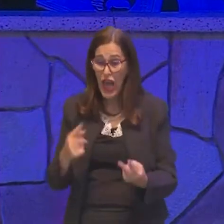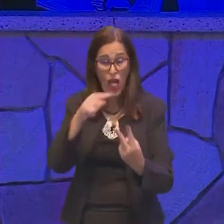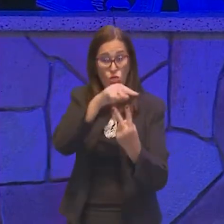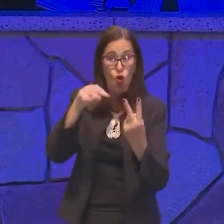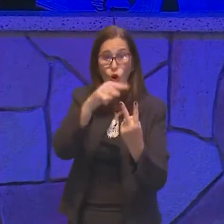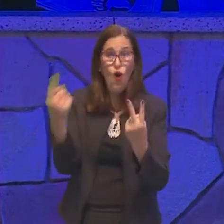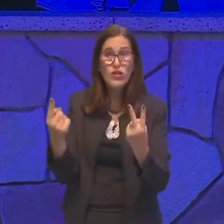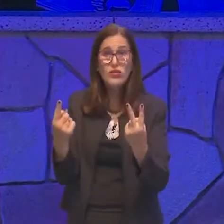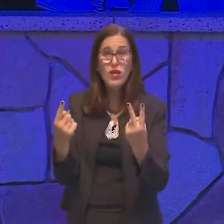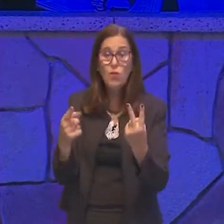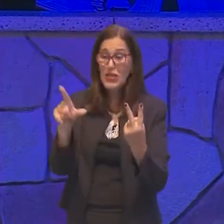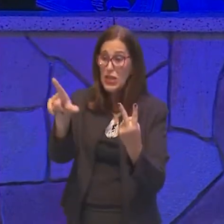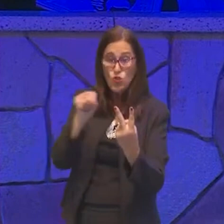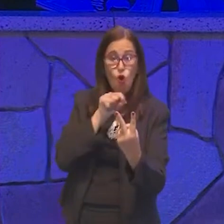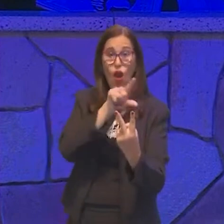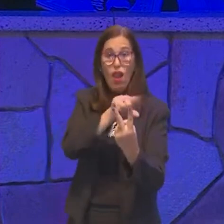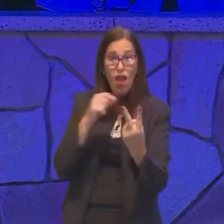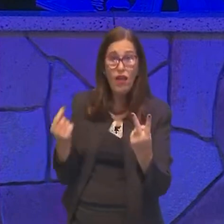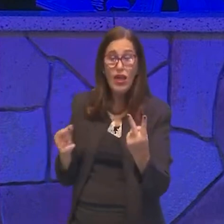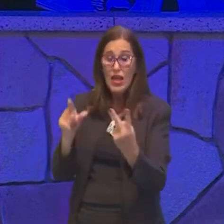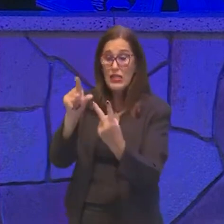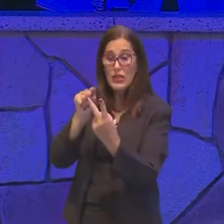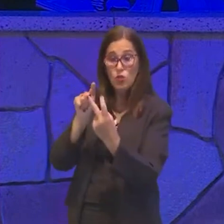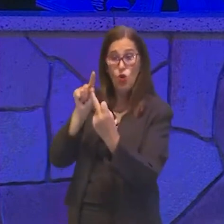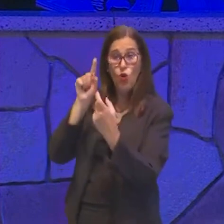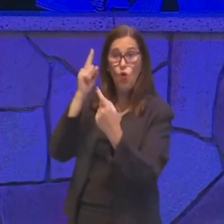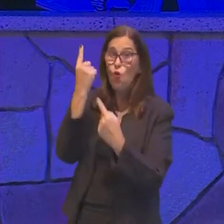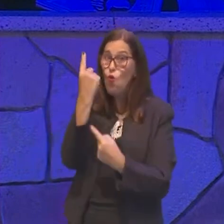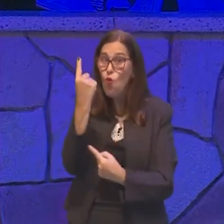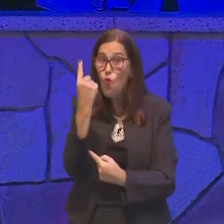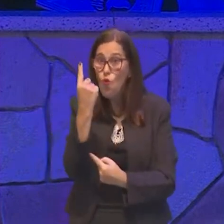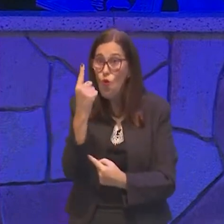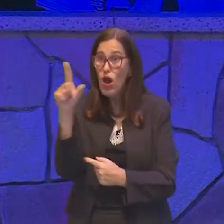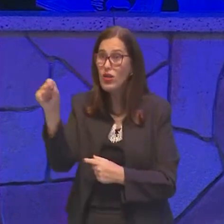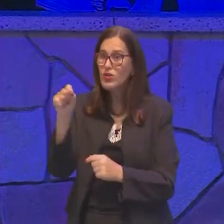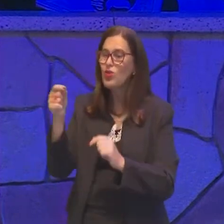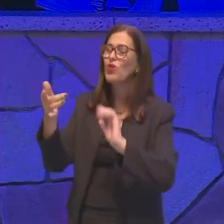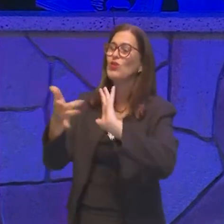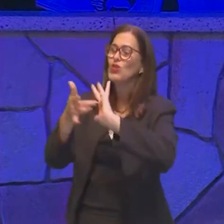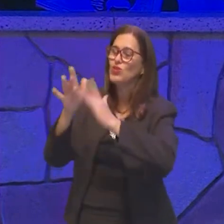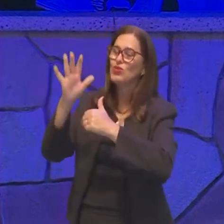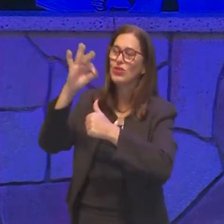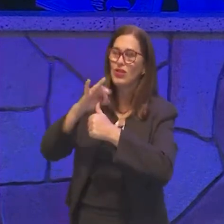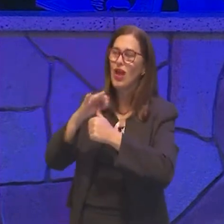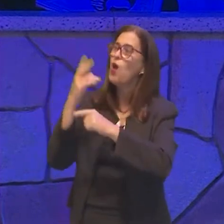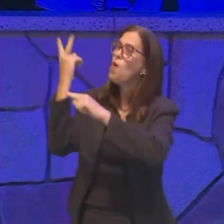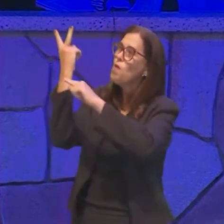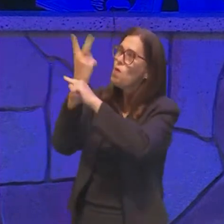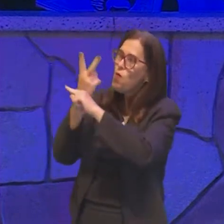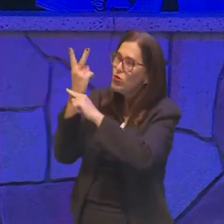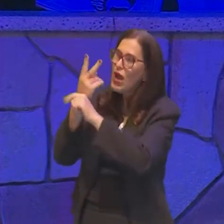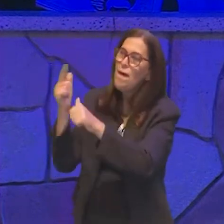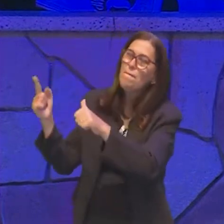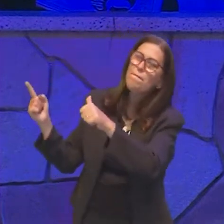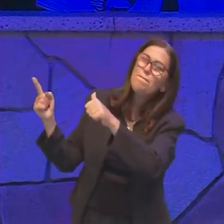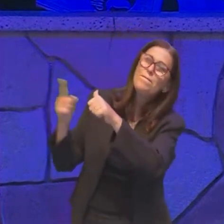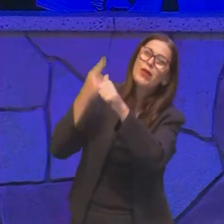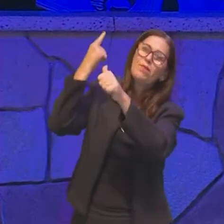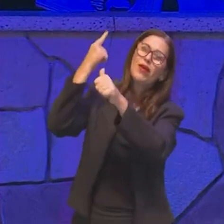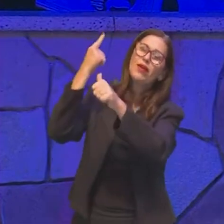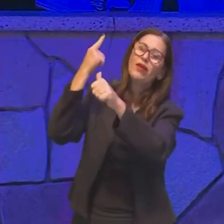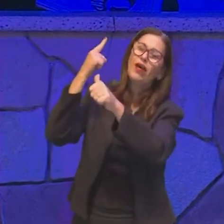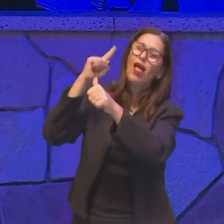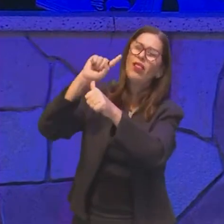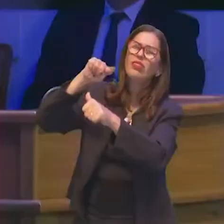para servir. E se eu escolho um para servir, e esta escolha é o Senhor Jesus Cristo, eu estou buscando em primeiro lugar, e todas